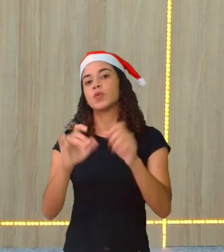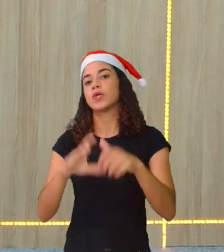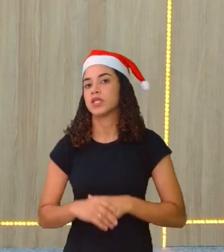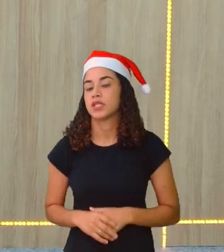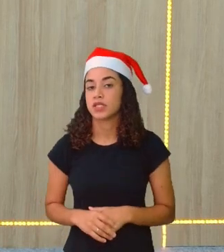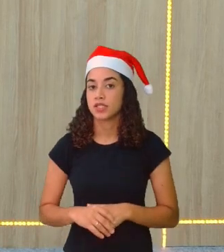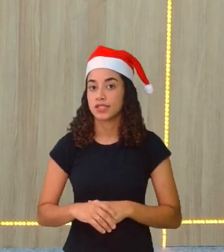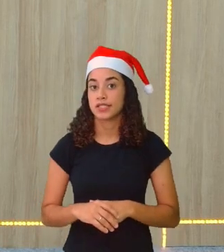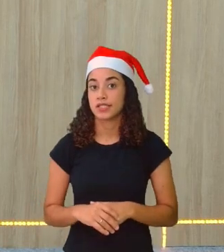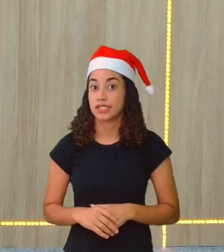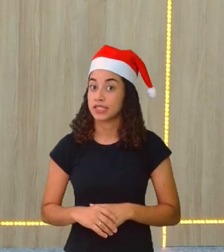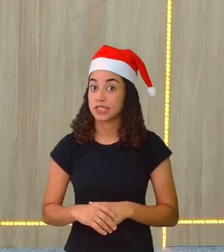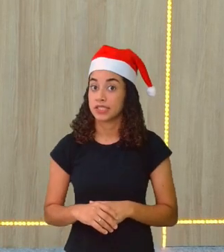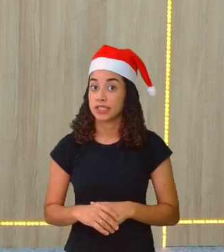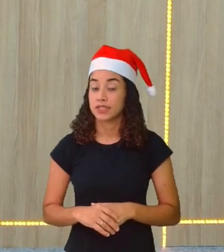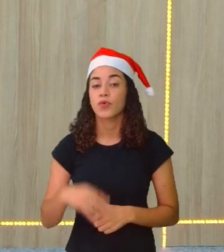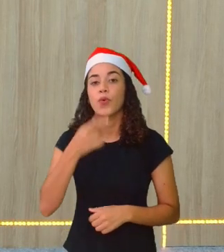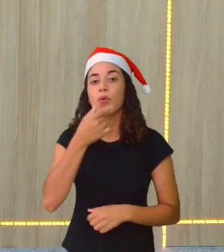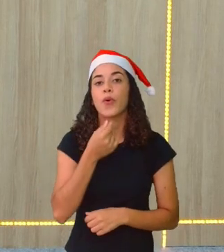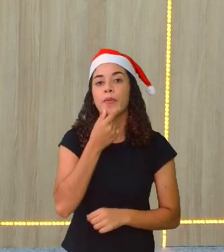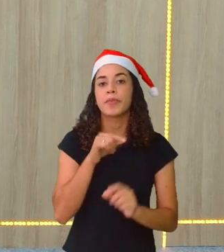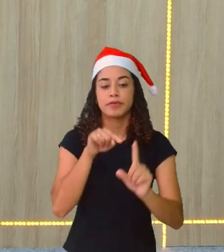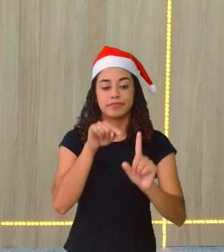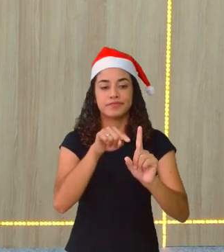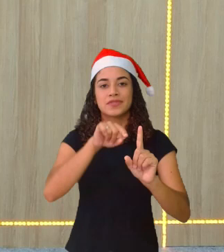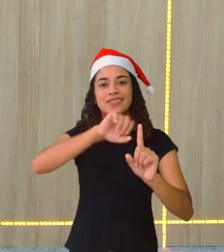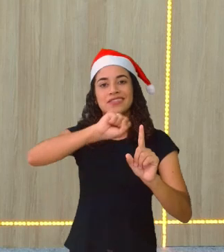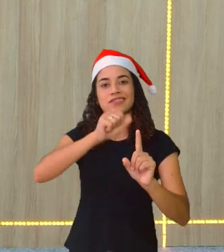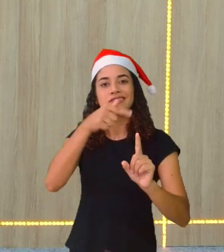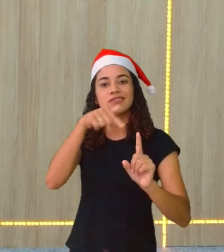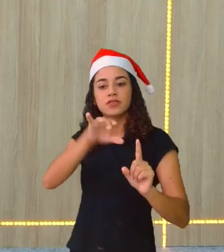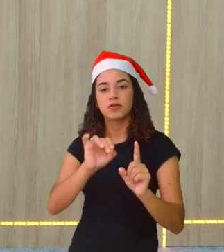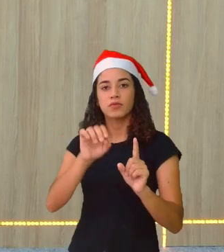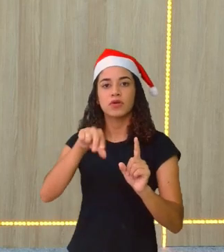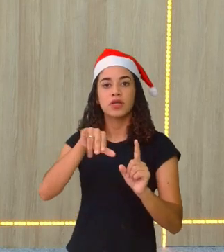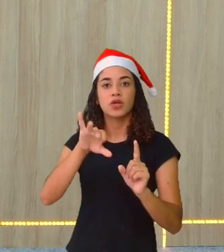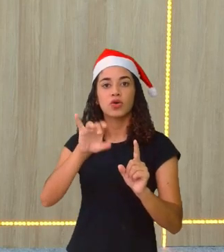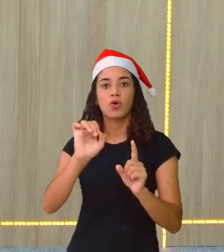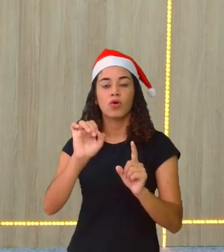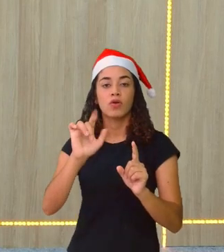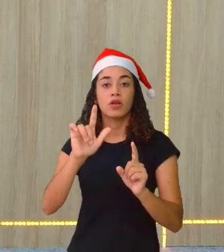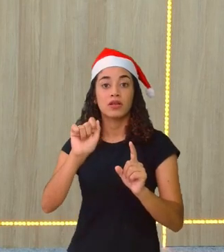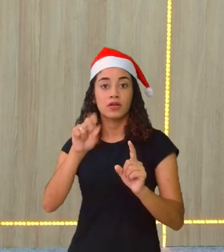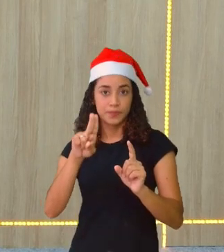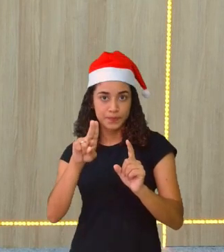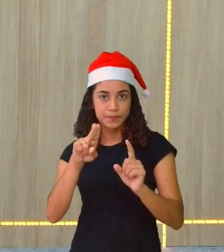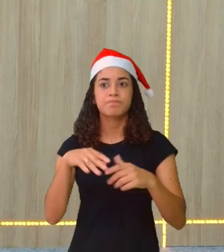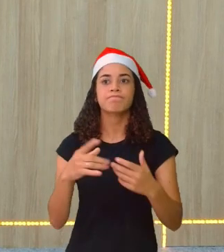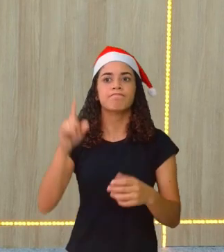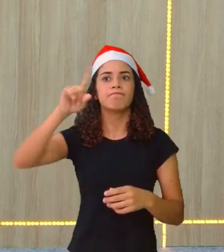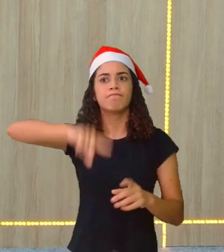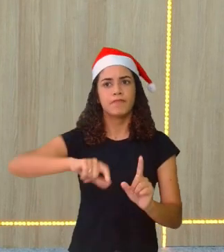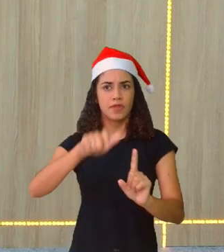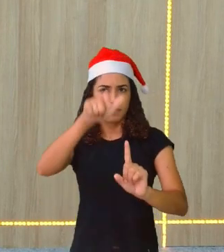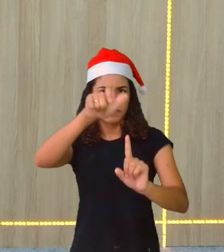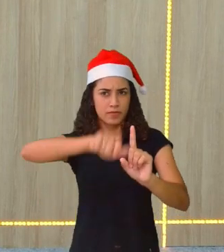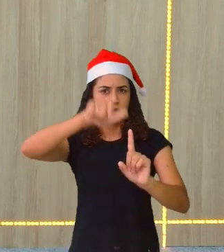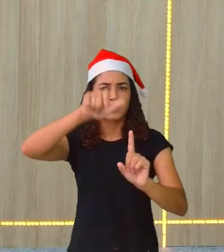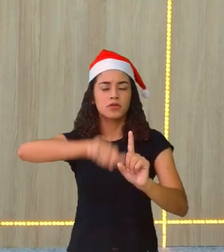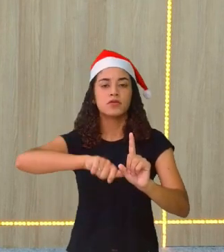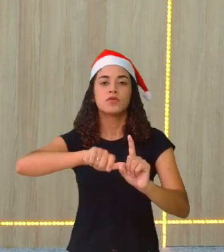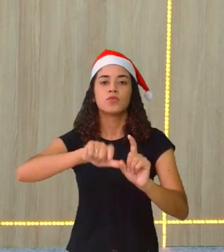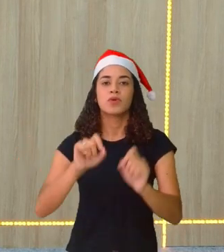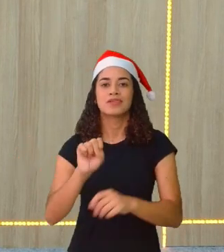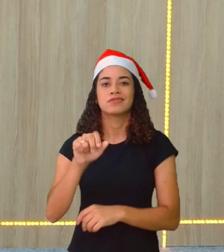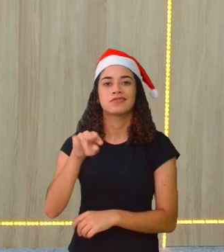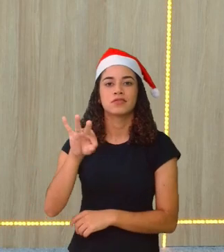ó, do São Nicolau, certo? O São Nicolau, certo? Que é uma figura, né? Um dos